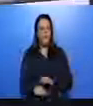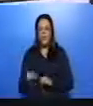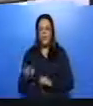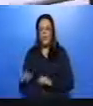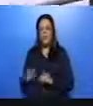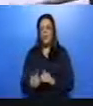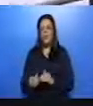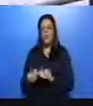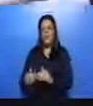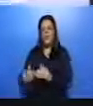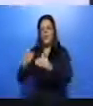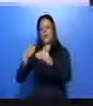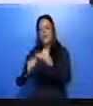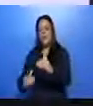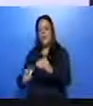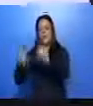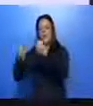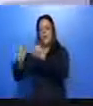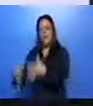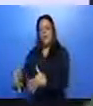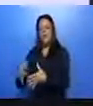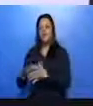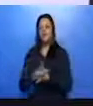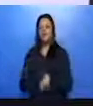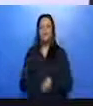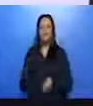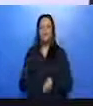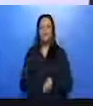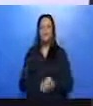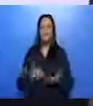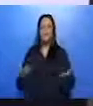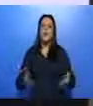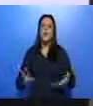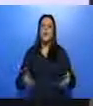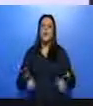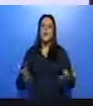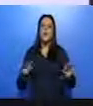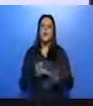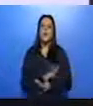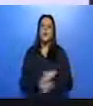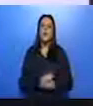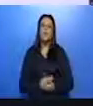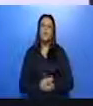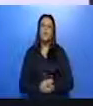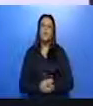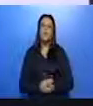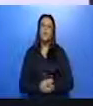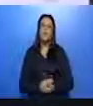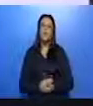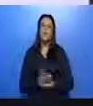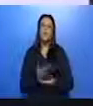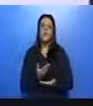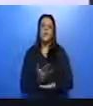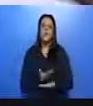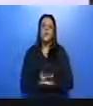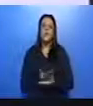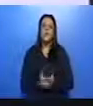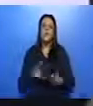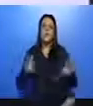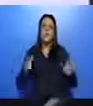subordinada substantiva positiva. E aqui nós terminamos a oração subordinada substantiva e suas